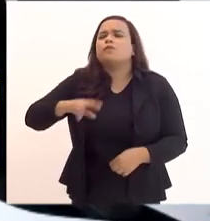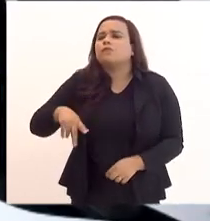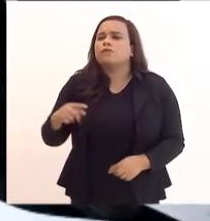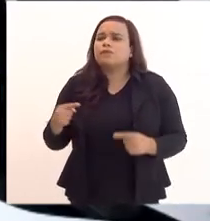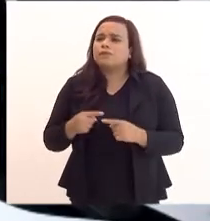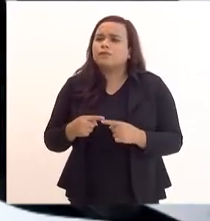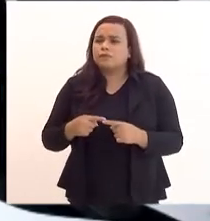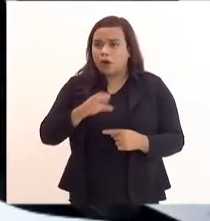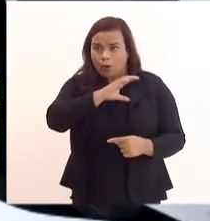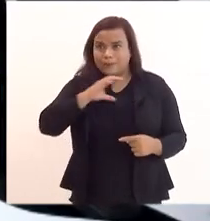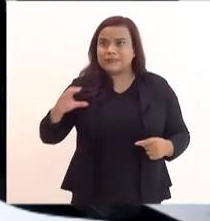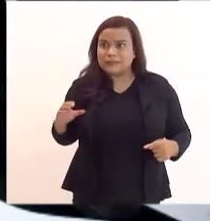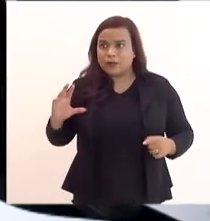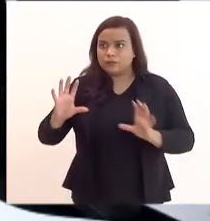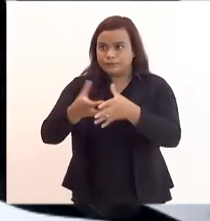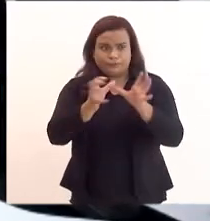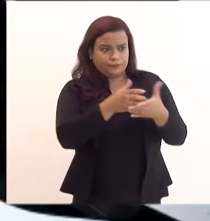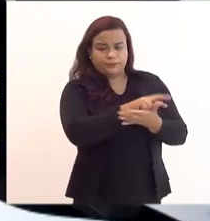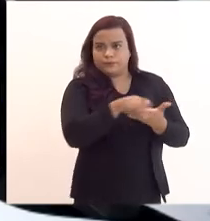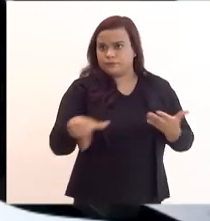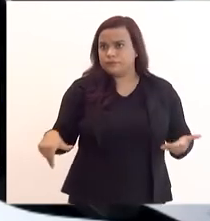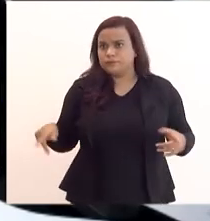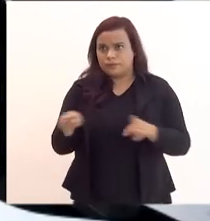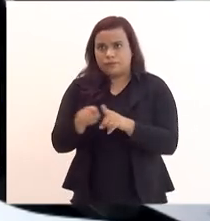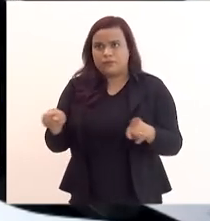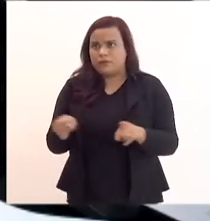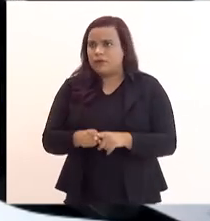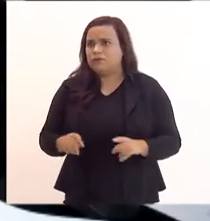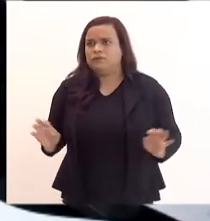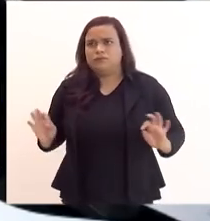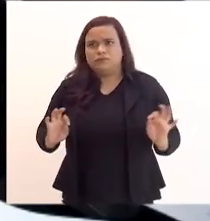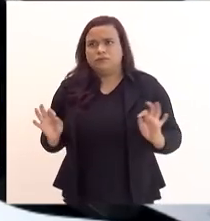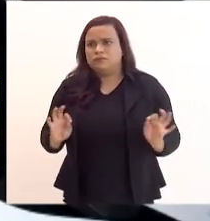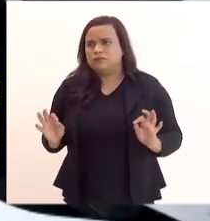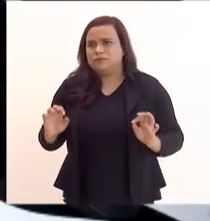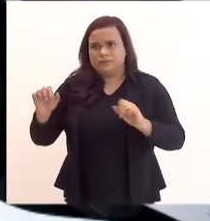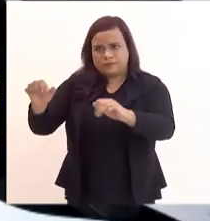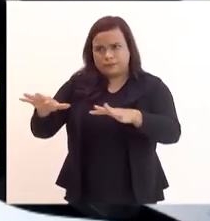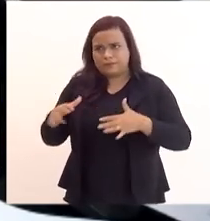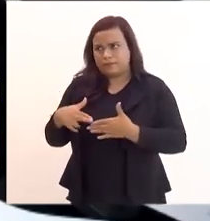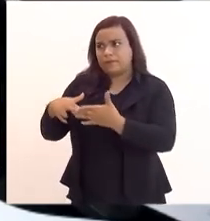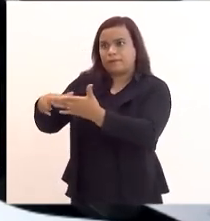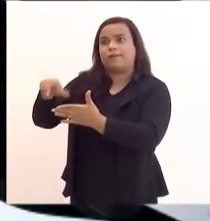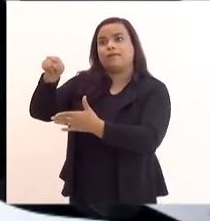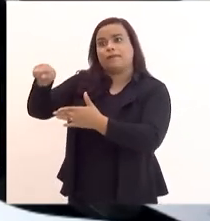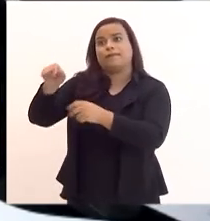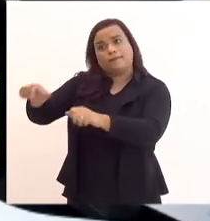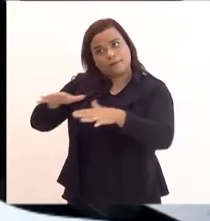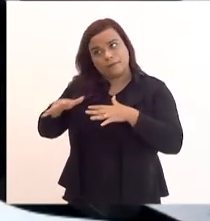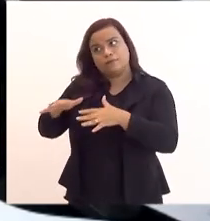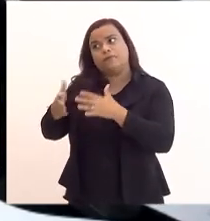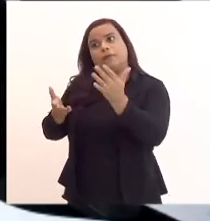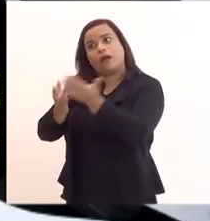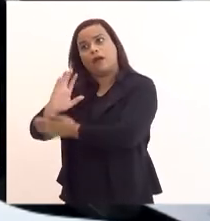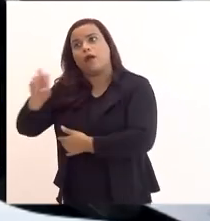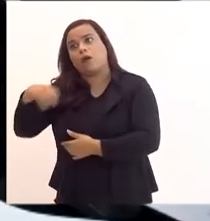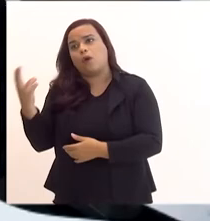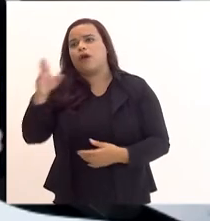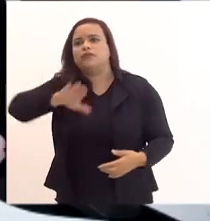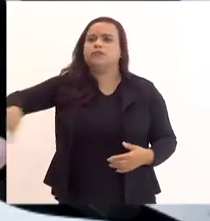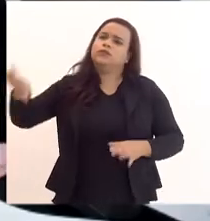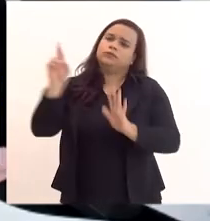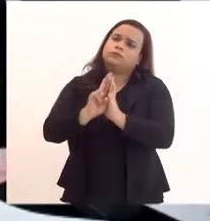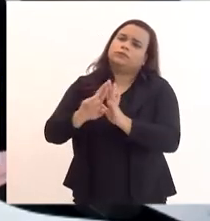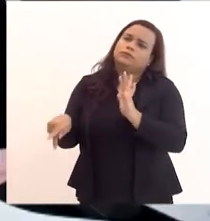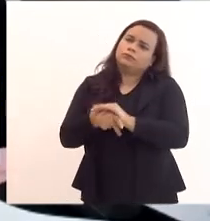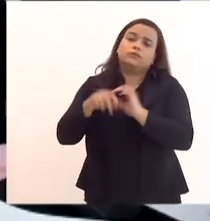não cabe nem as comissões, talvez nem ao plenário, Luiz Paulo. Luiz Paulo, ao plenário cabe ou aprovar ou rejeitar o relatório.